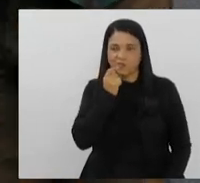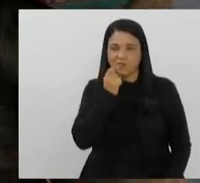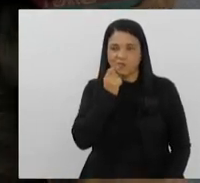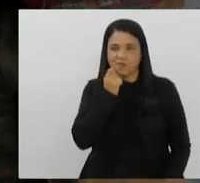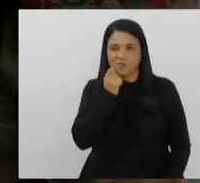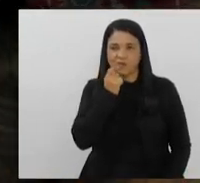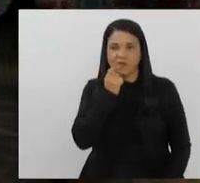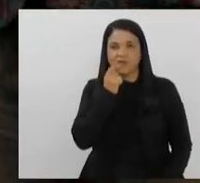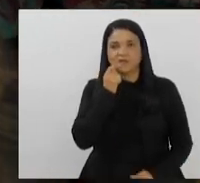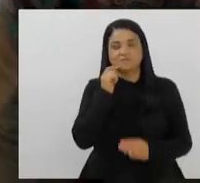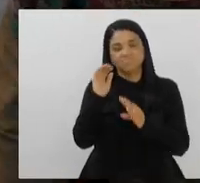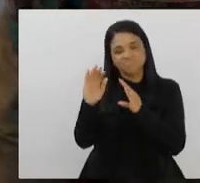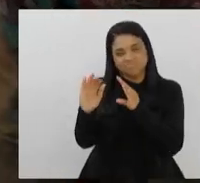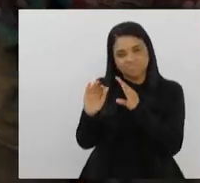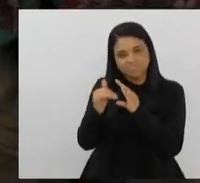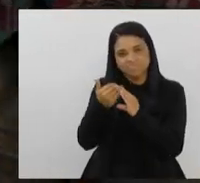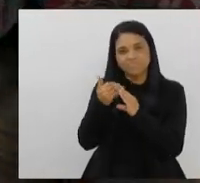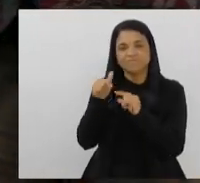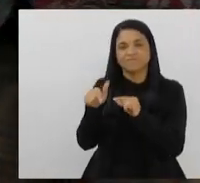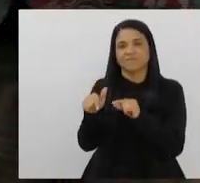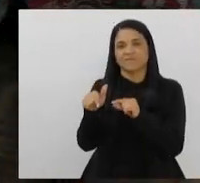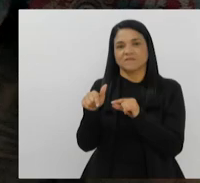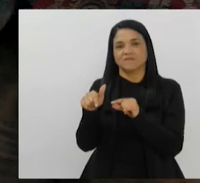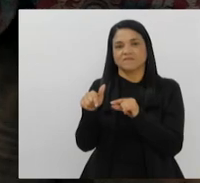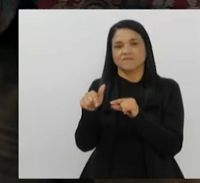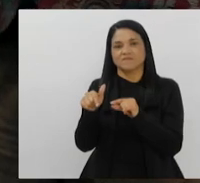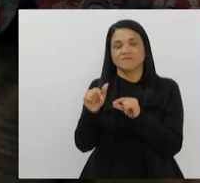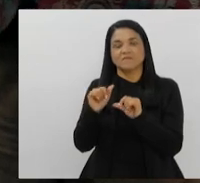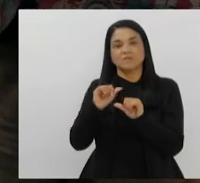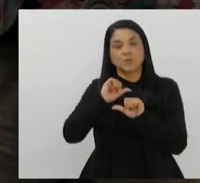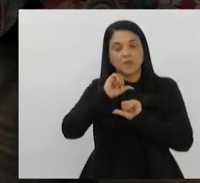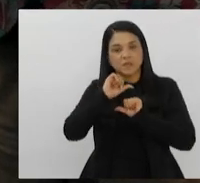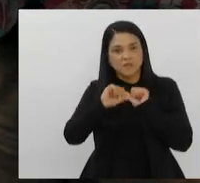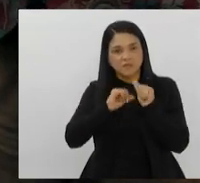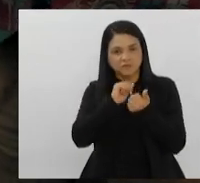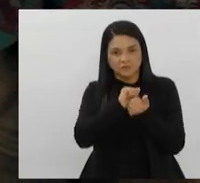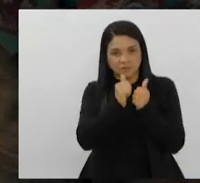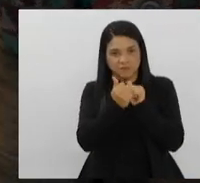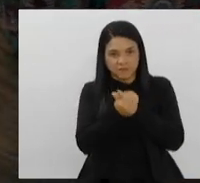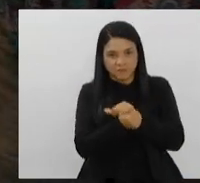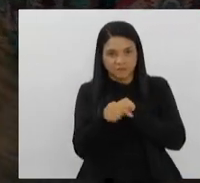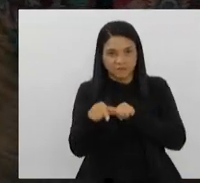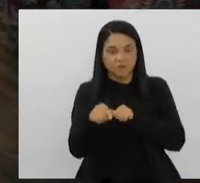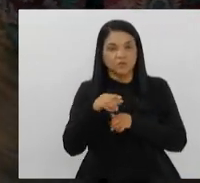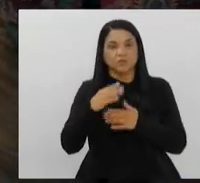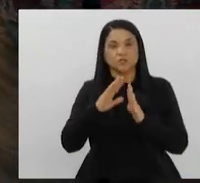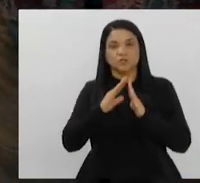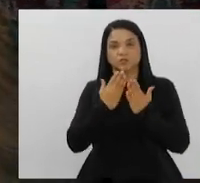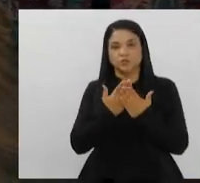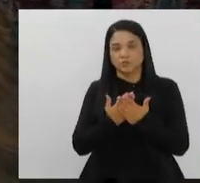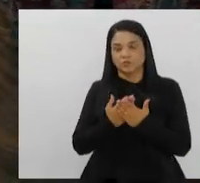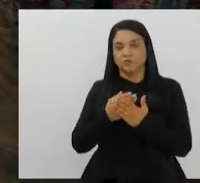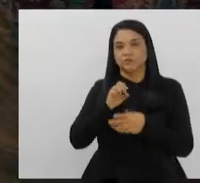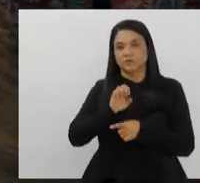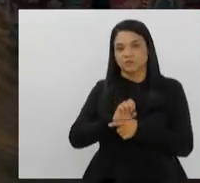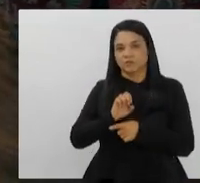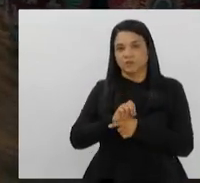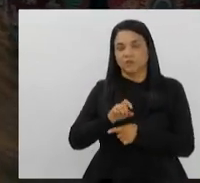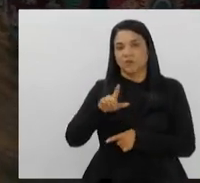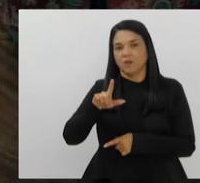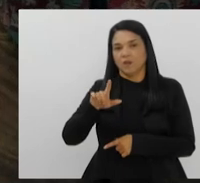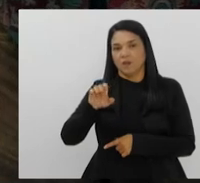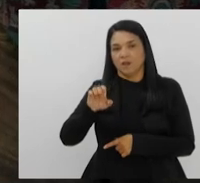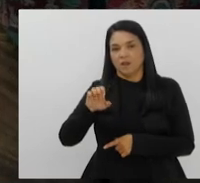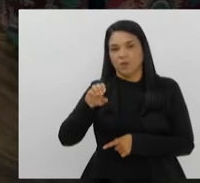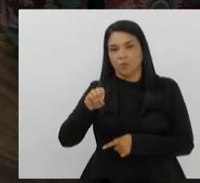esse envio de mensagem dispondo sobre a transformação do Colégio Estadual Leopoldo Oscar Stutz em Centro